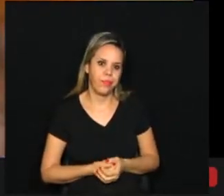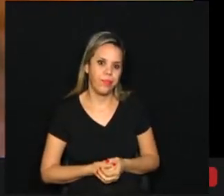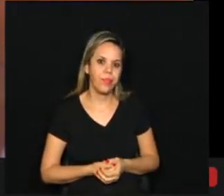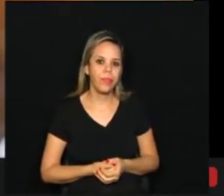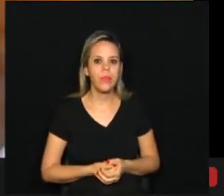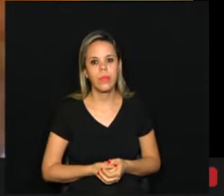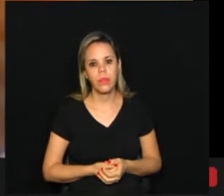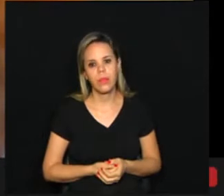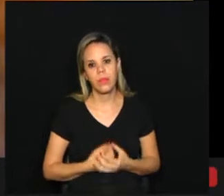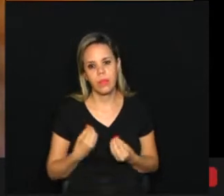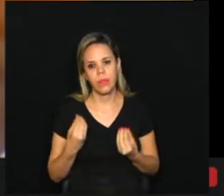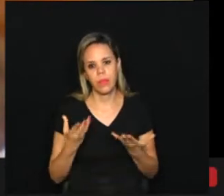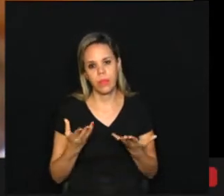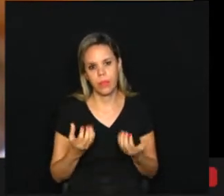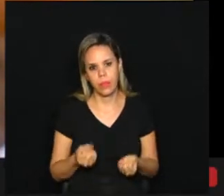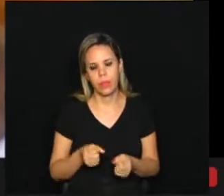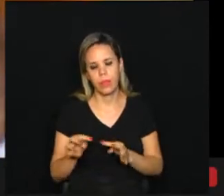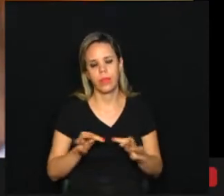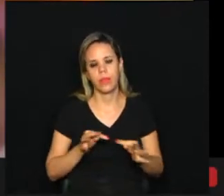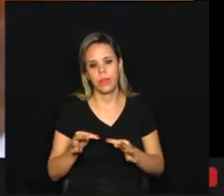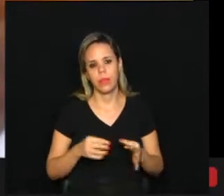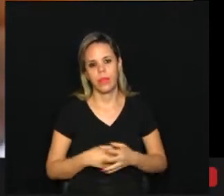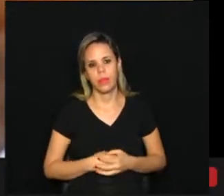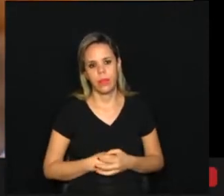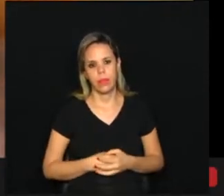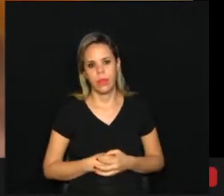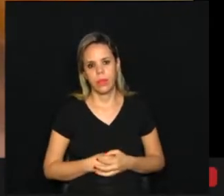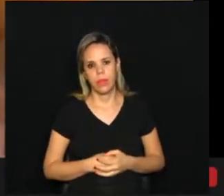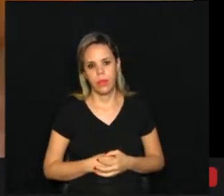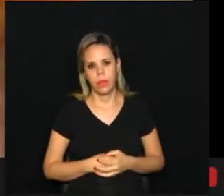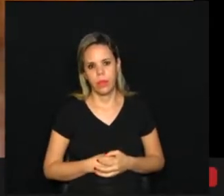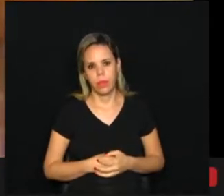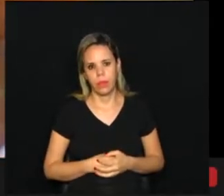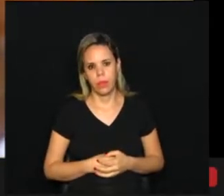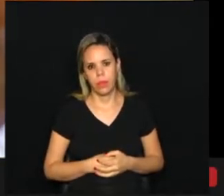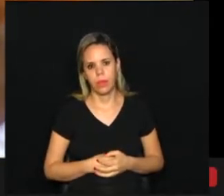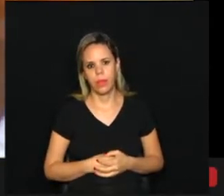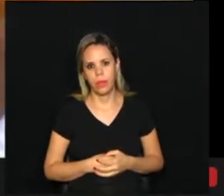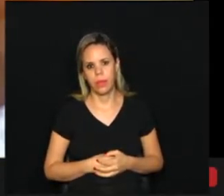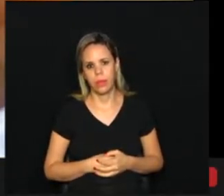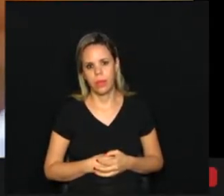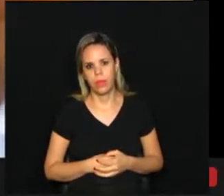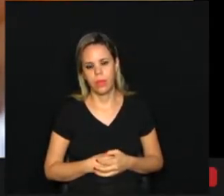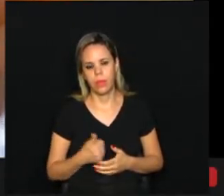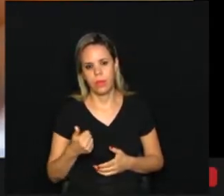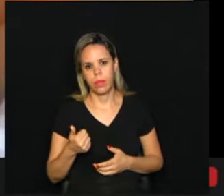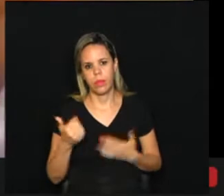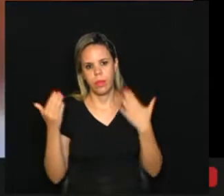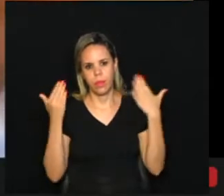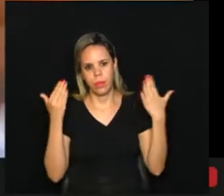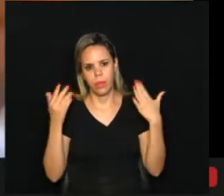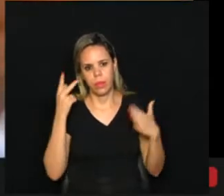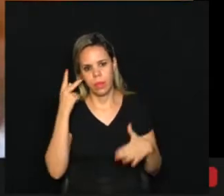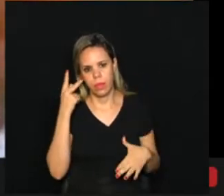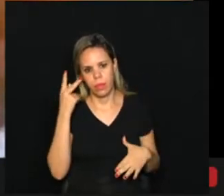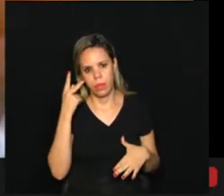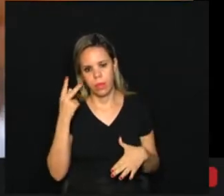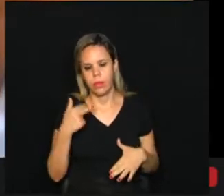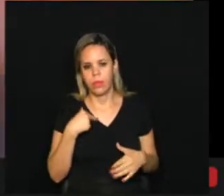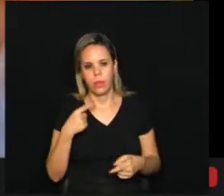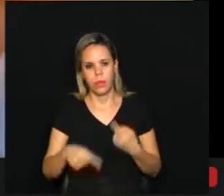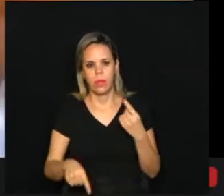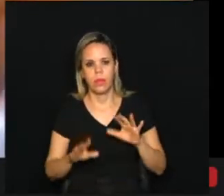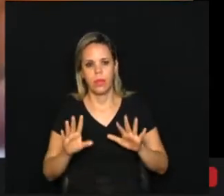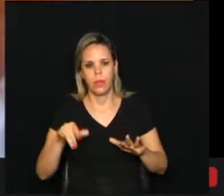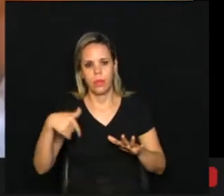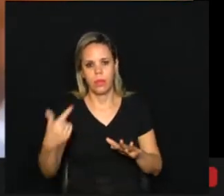foi concedido aí um tratamento, mas nesses parâmetros, né? Primeiro, um psicólogo em São Paulo, que inviabiliza,